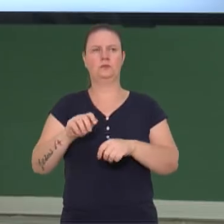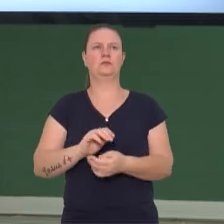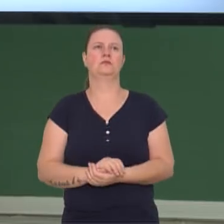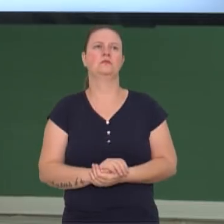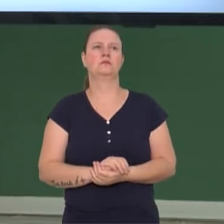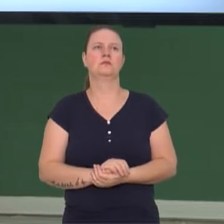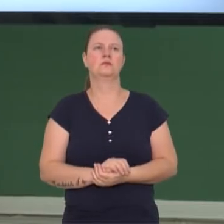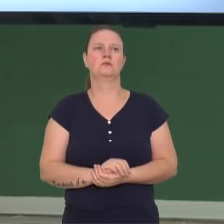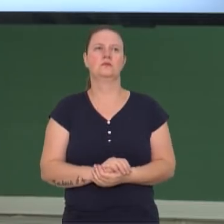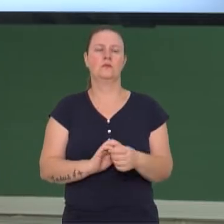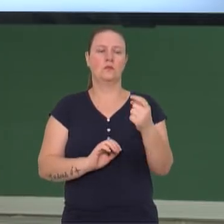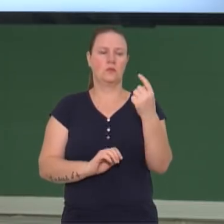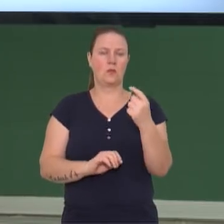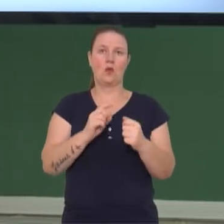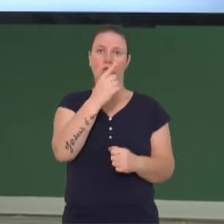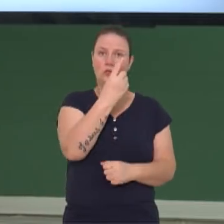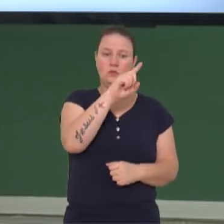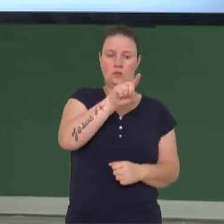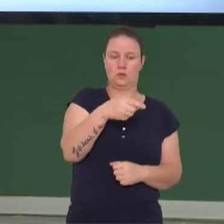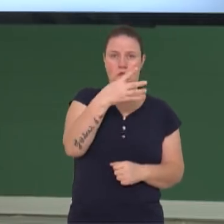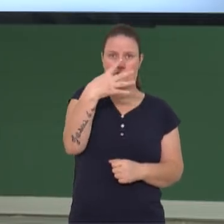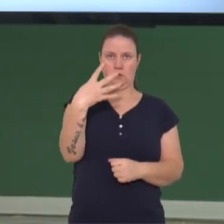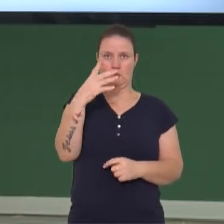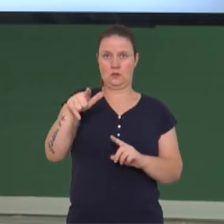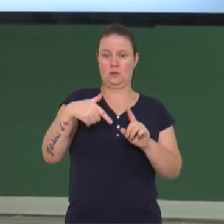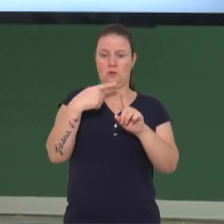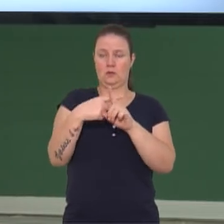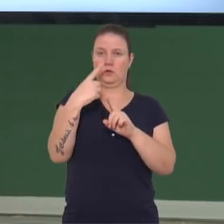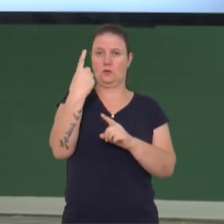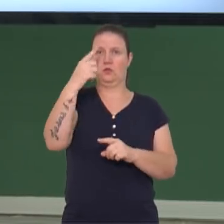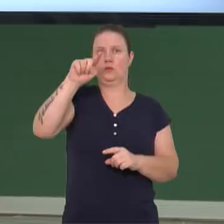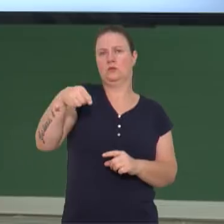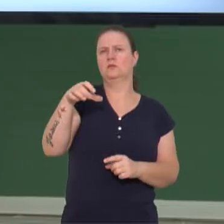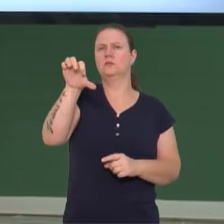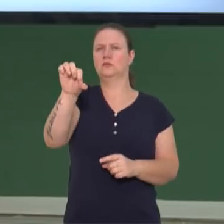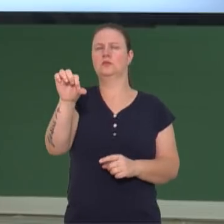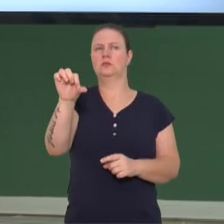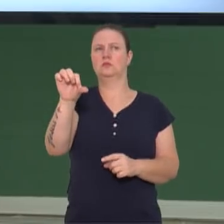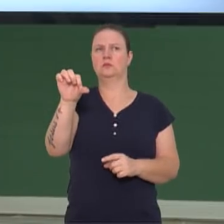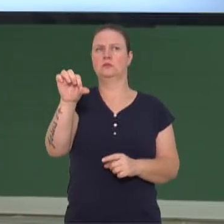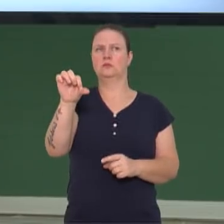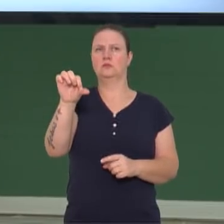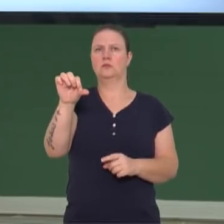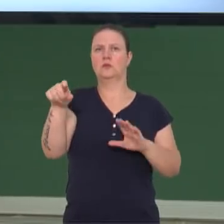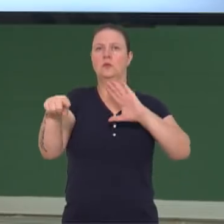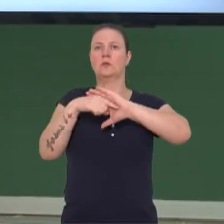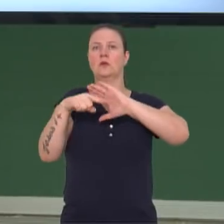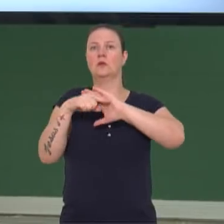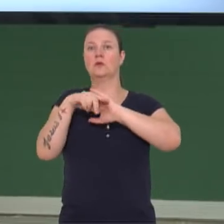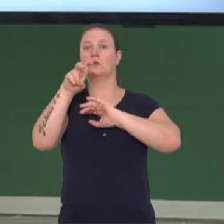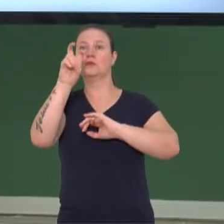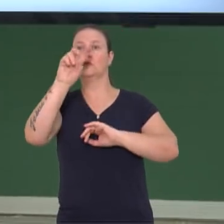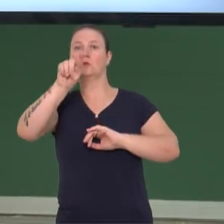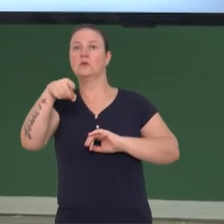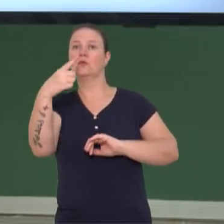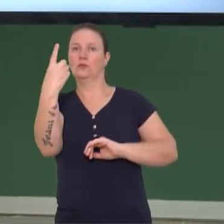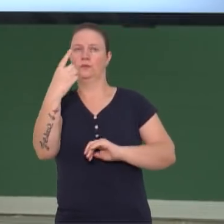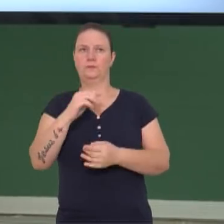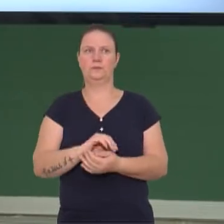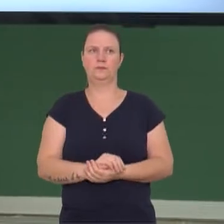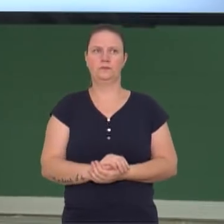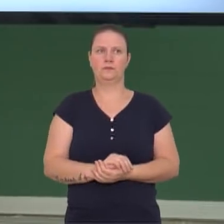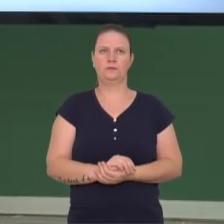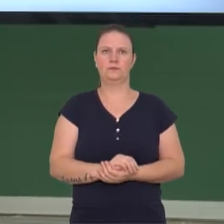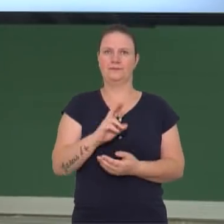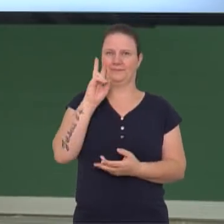Então, 1,4 mais 1,9, vou tirar de 5,1. Então, 4